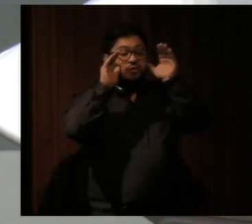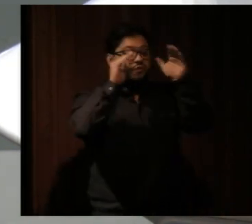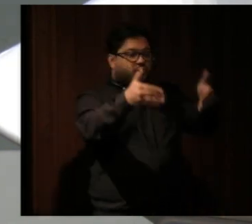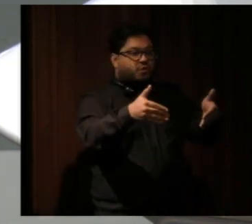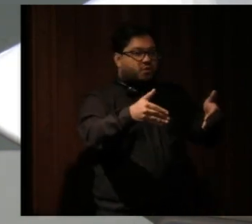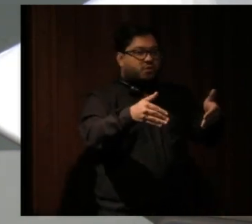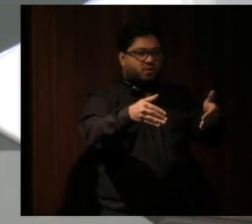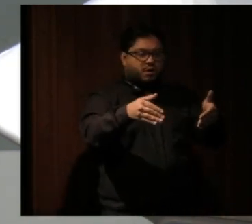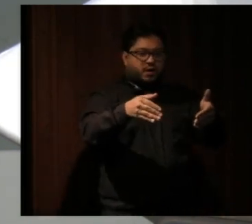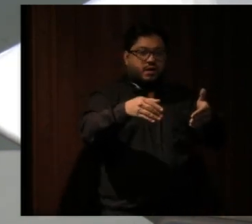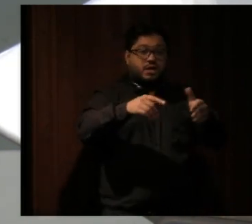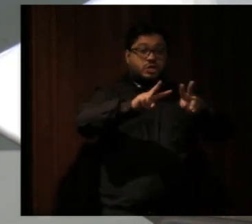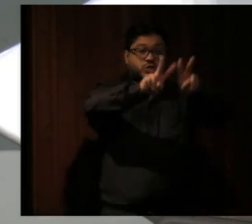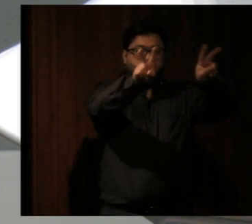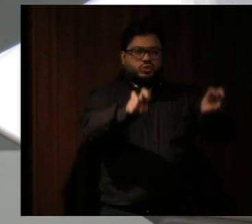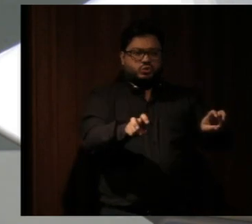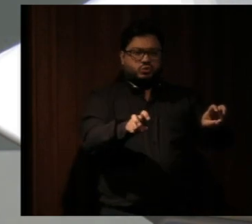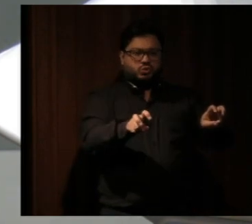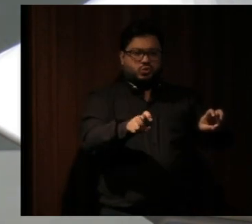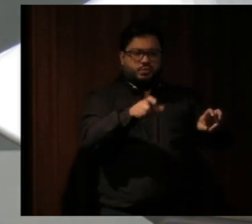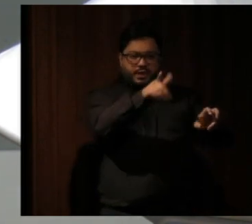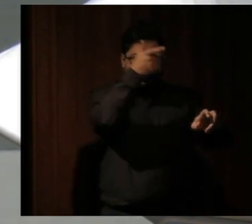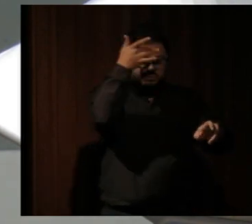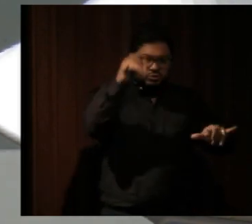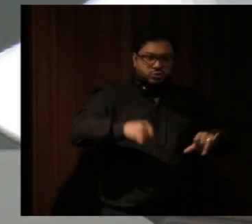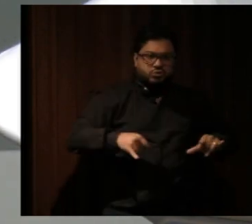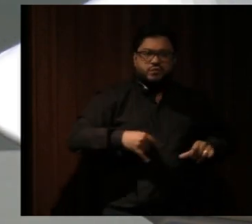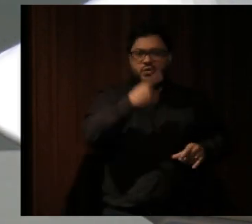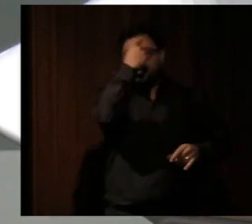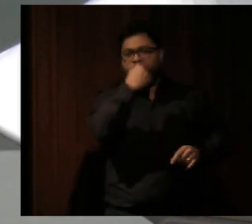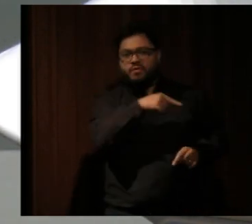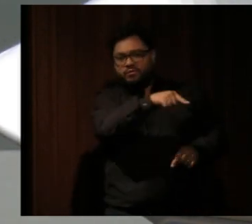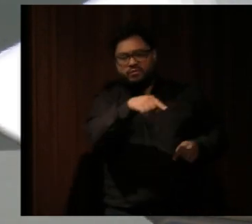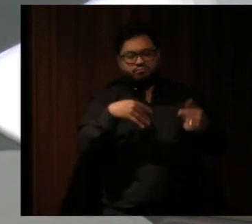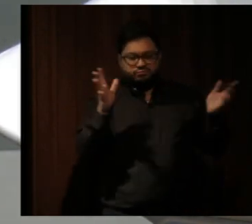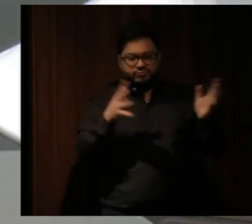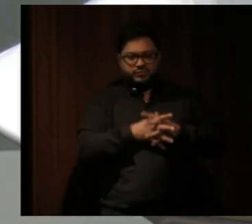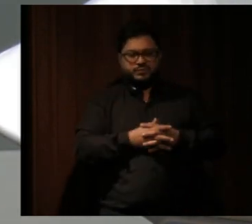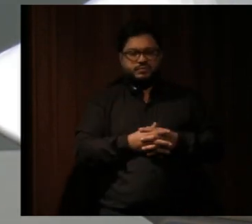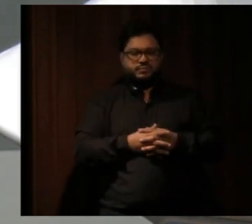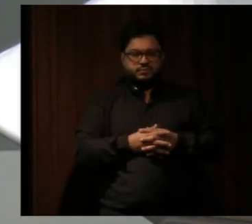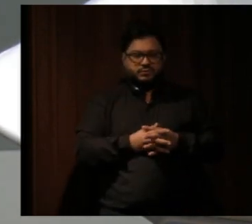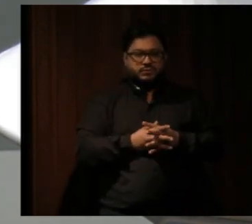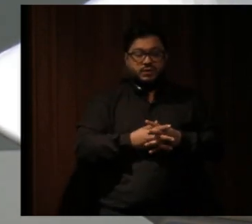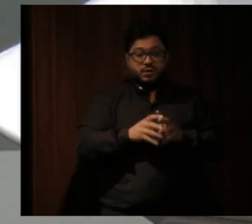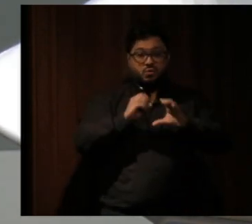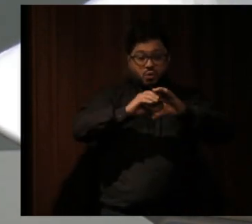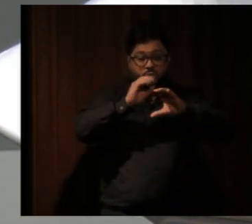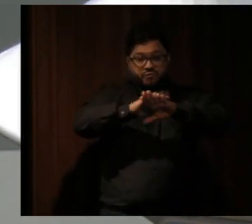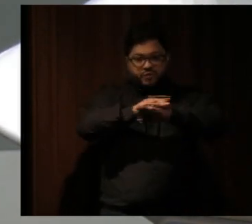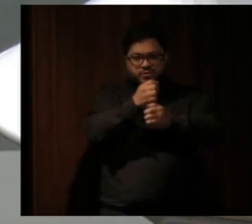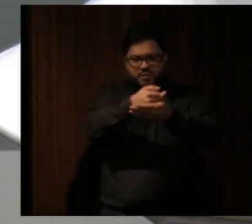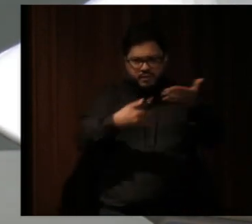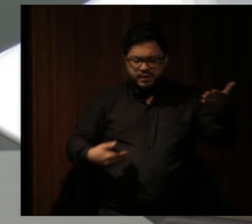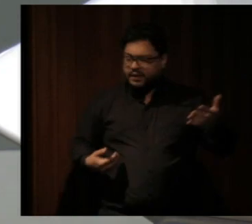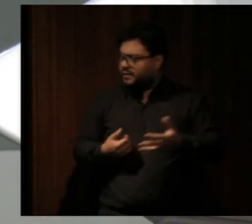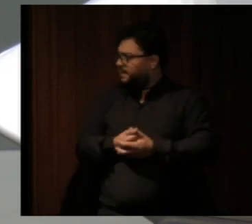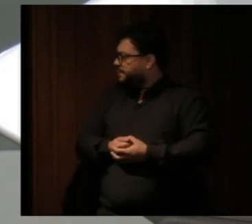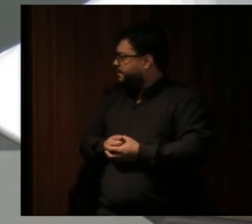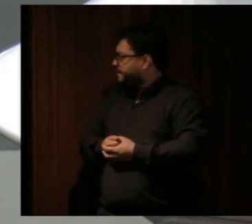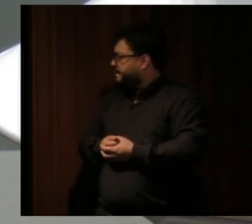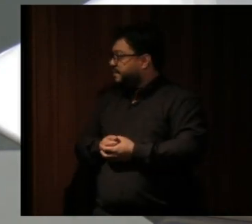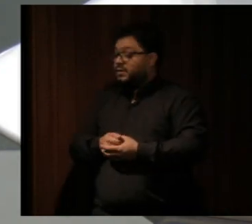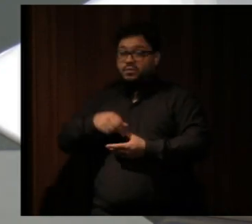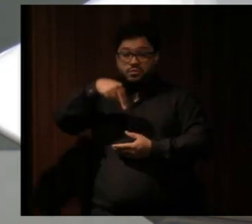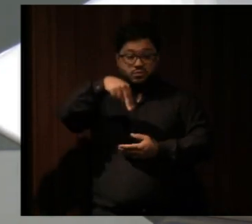fazer matérias sobre sobre as vítimas perfis das vítimas enfim glob produzi uma matéria grande que era inspirada inclusive numa matéria do